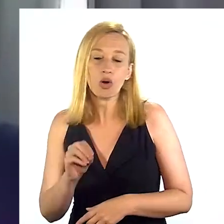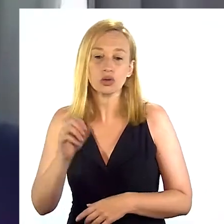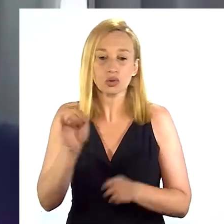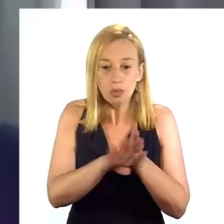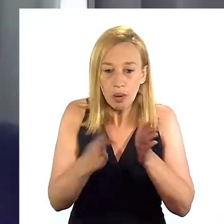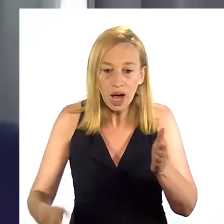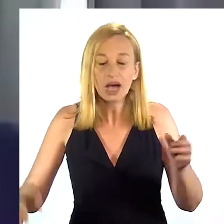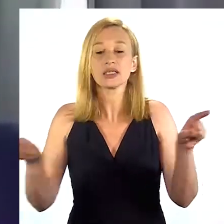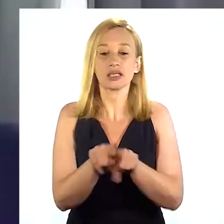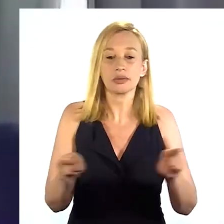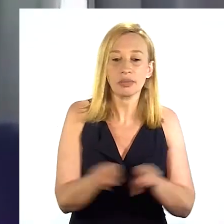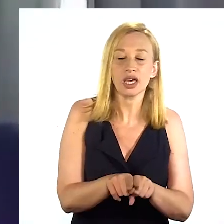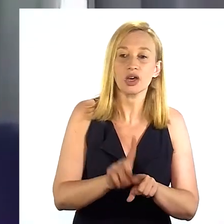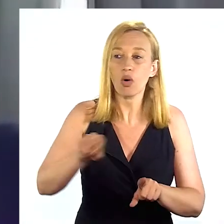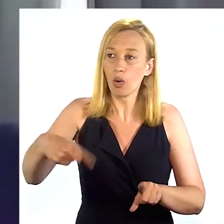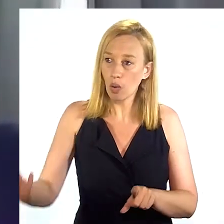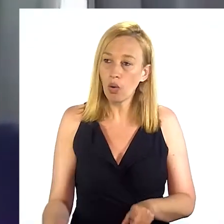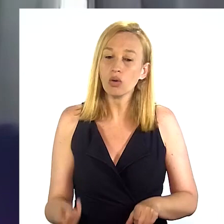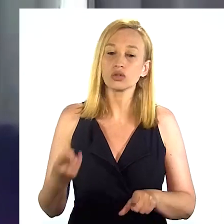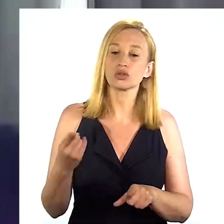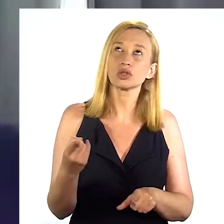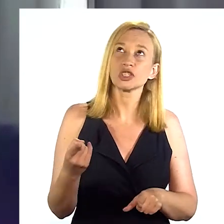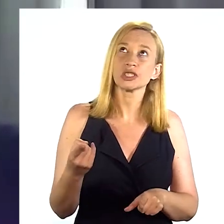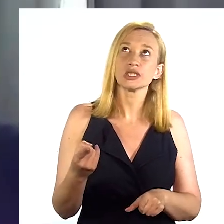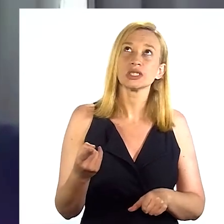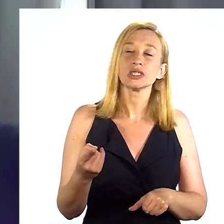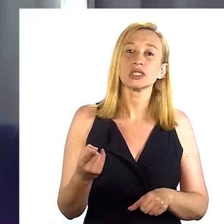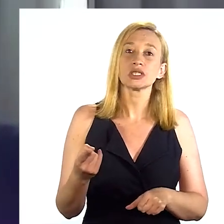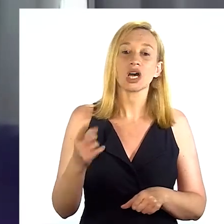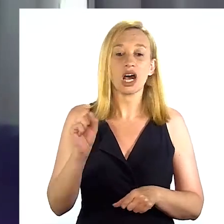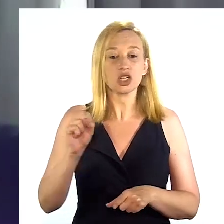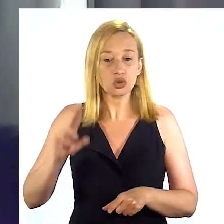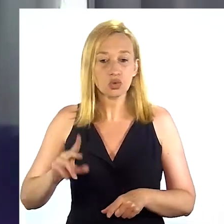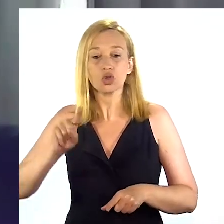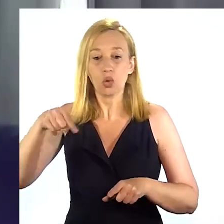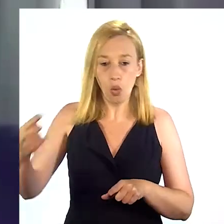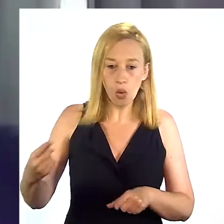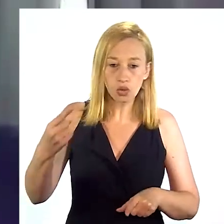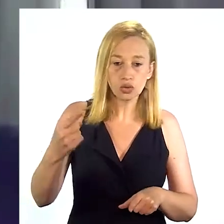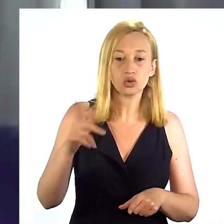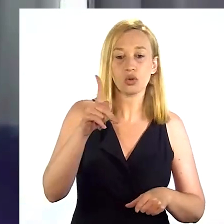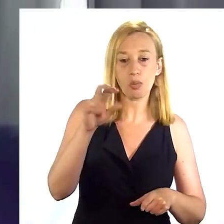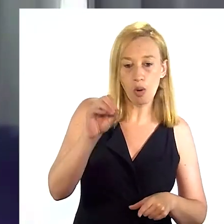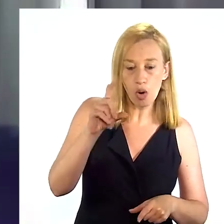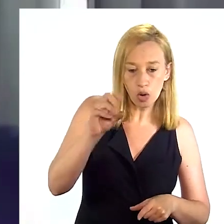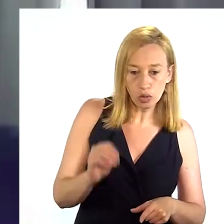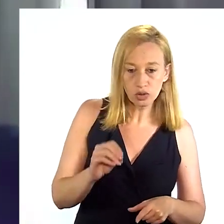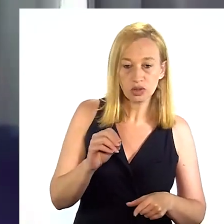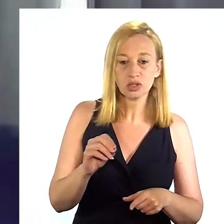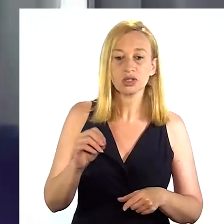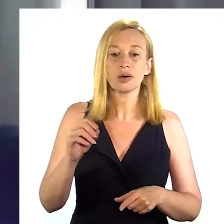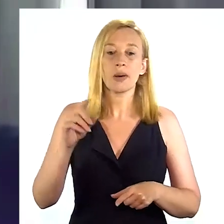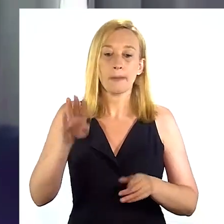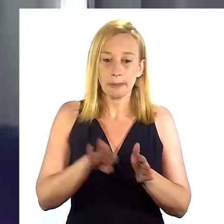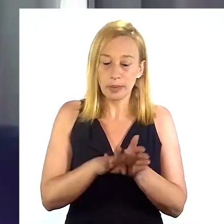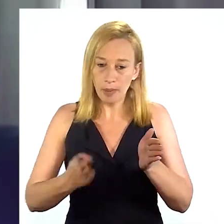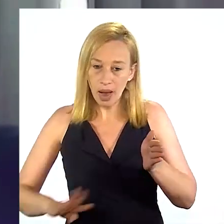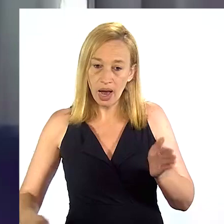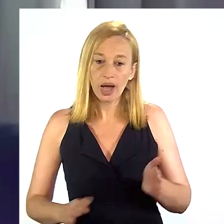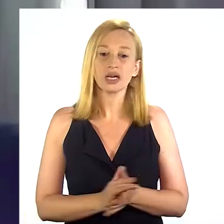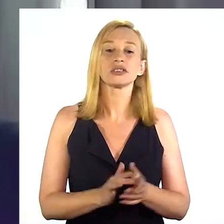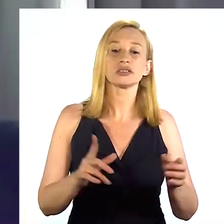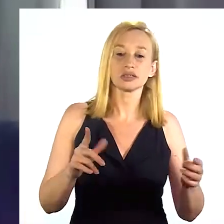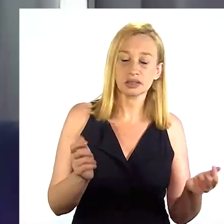e também, poderia ter falado também, que é outro que está no escopo do Porto do Açu e outros polos navais, polos